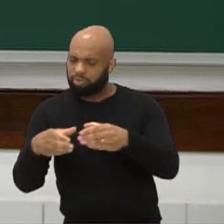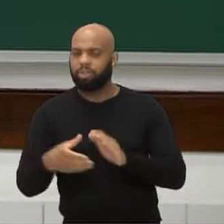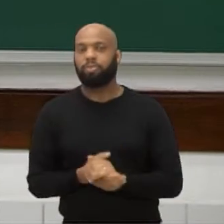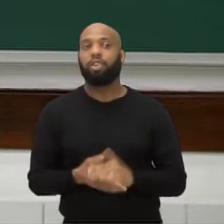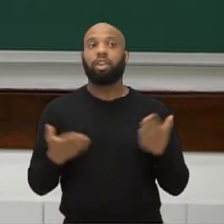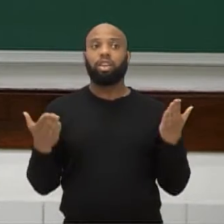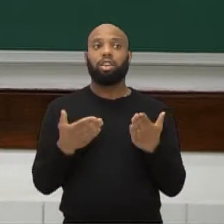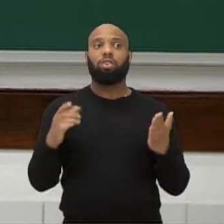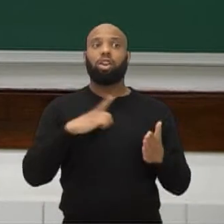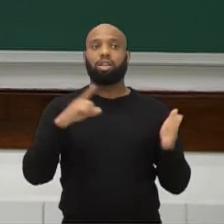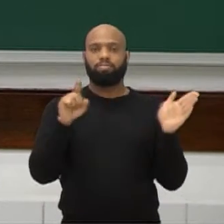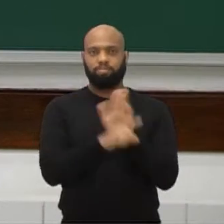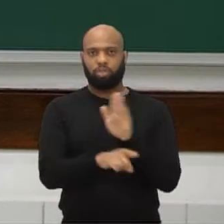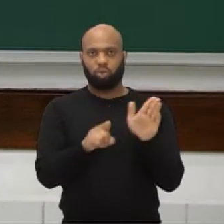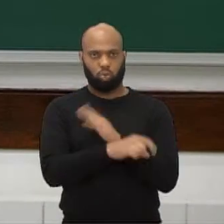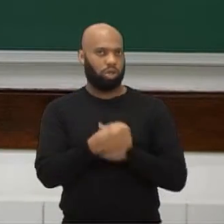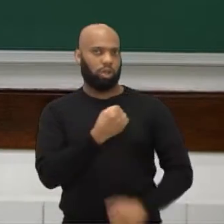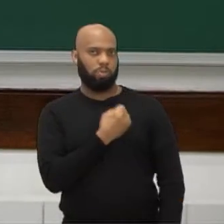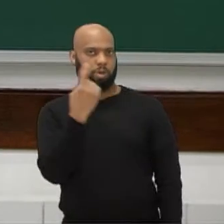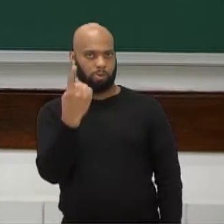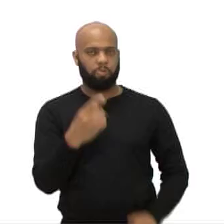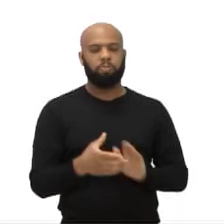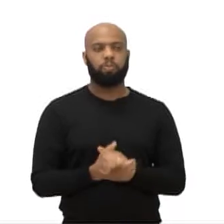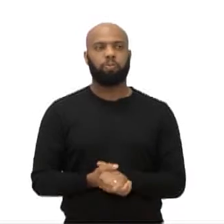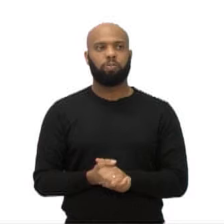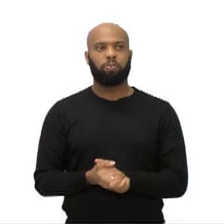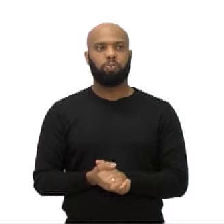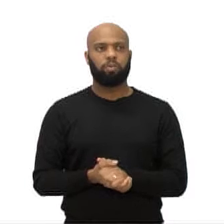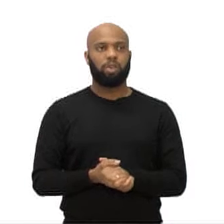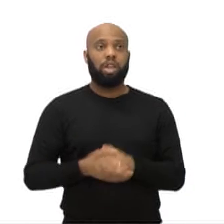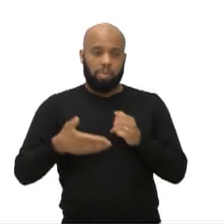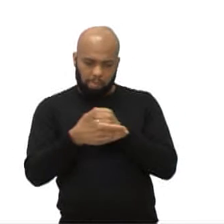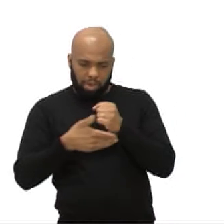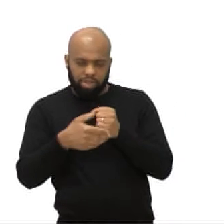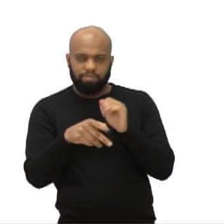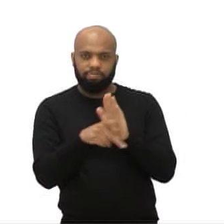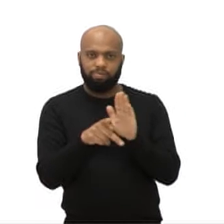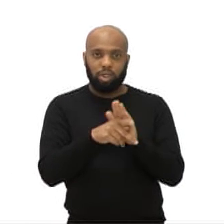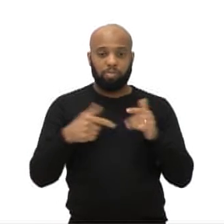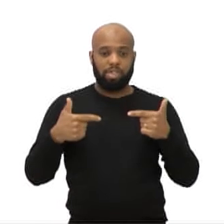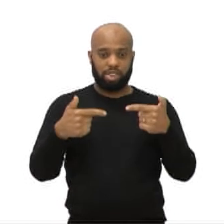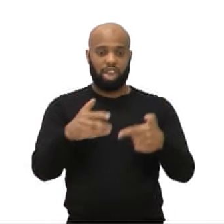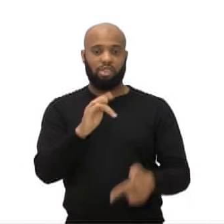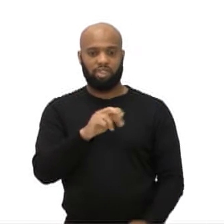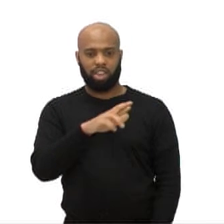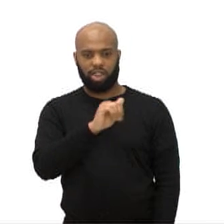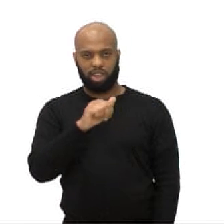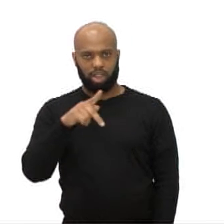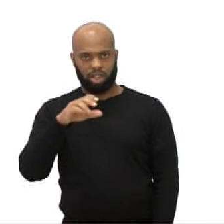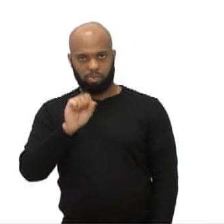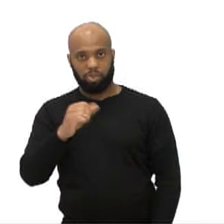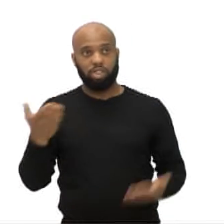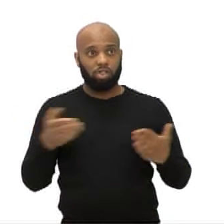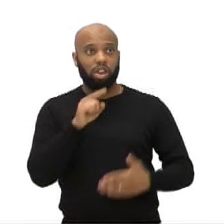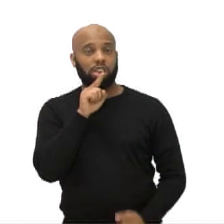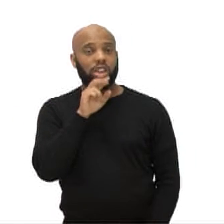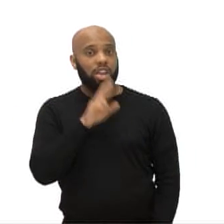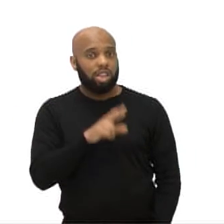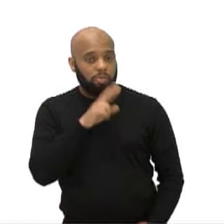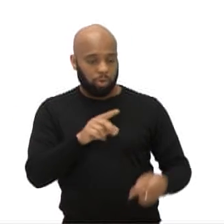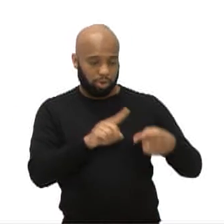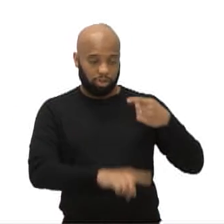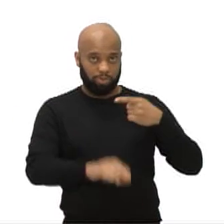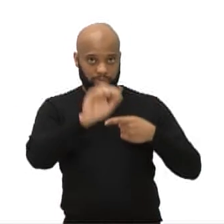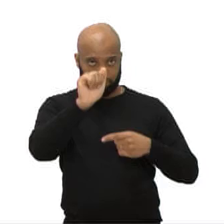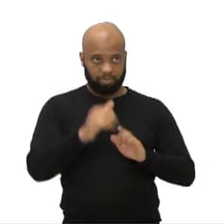E agora nós chegamos na nossa atividade número 1. Vamos lá? Com base no contexto da Guerra dos Farrapos, responda as seguintes questões.